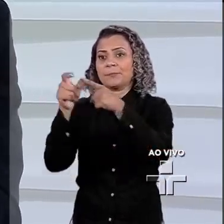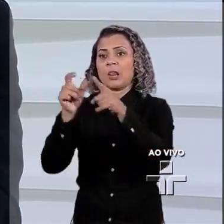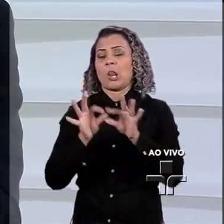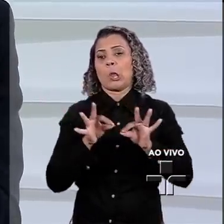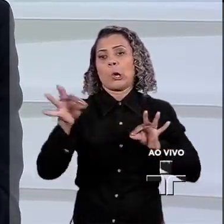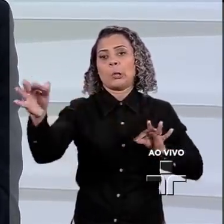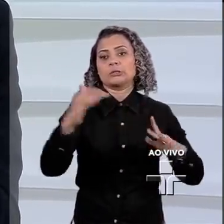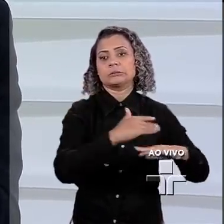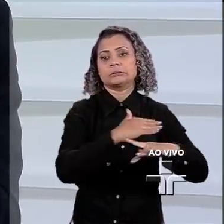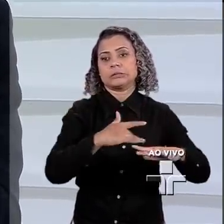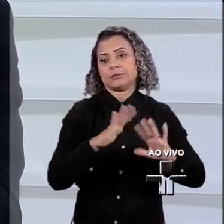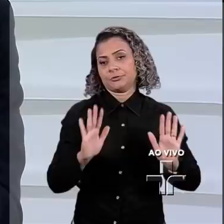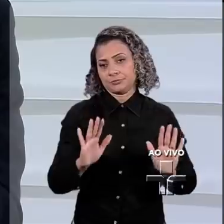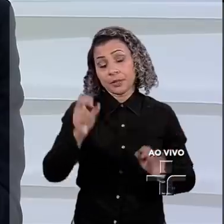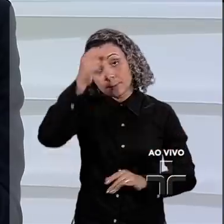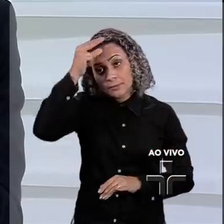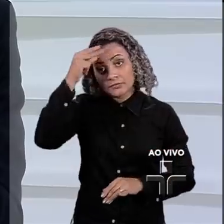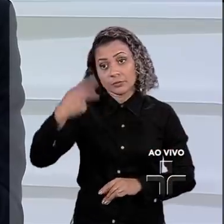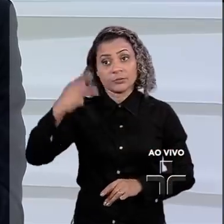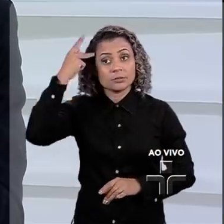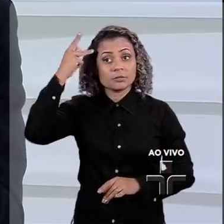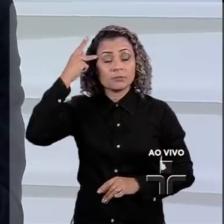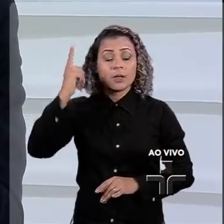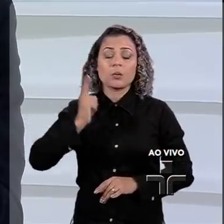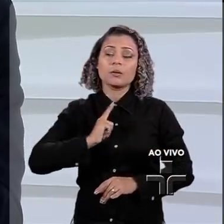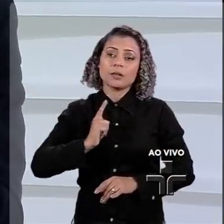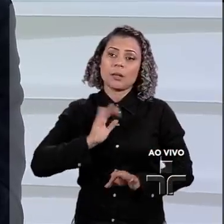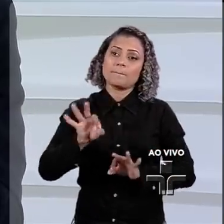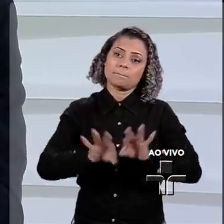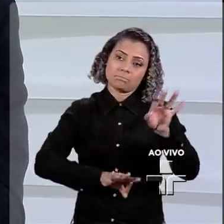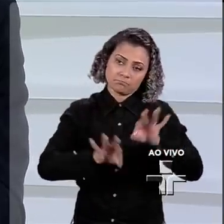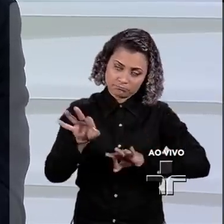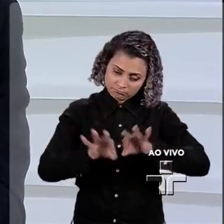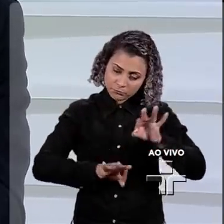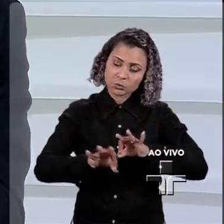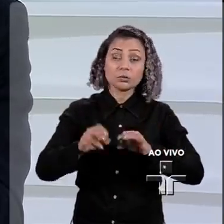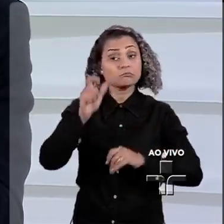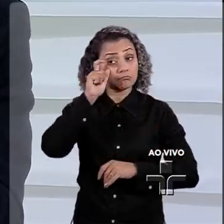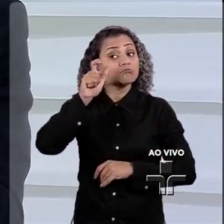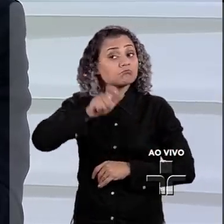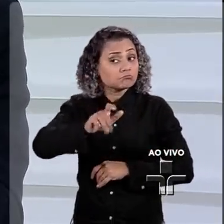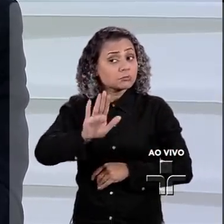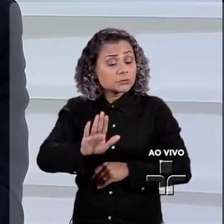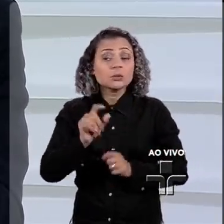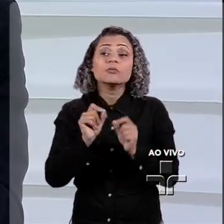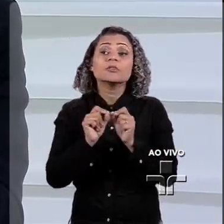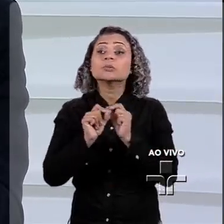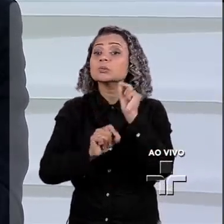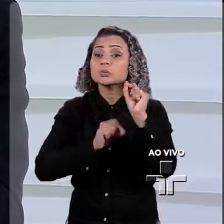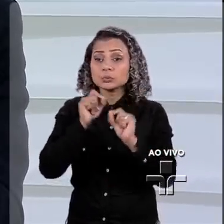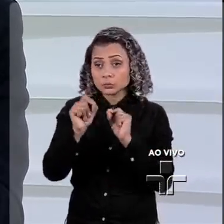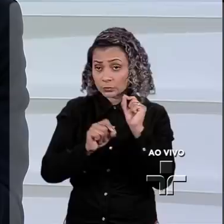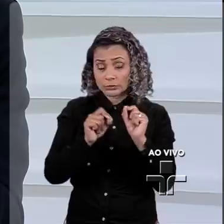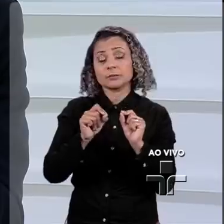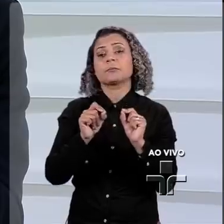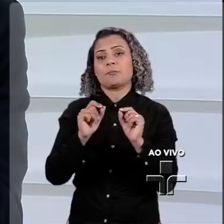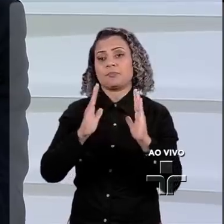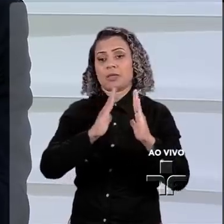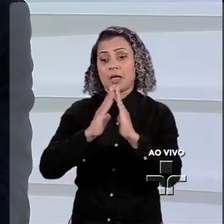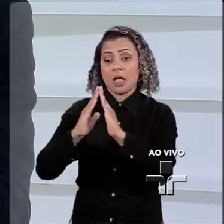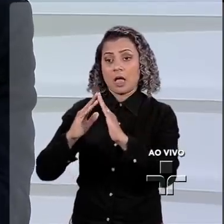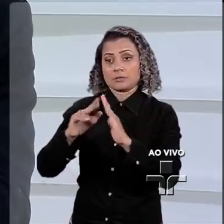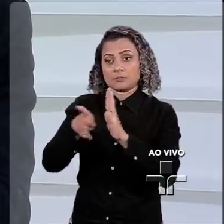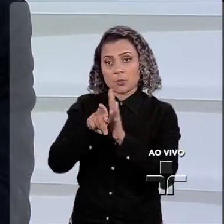empregadores. A Prefeitura de São Paulo tem um projeto, parece interessante, de fazer uma habitação